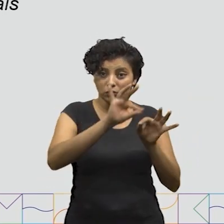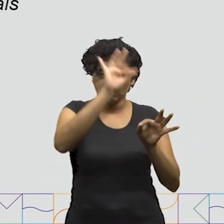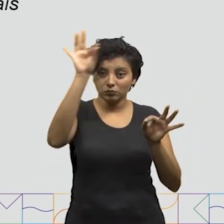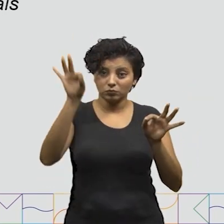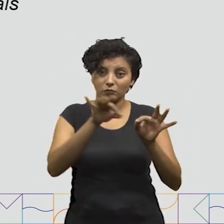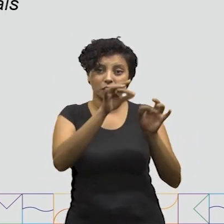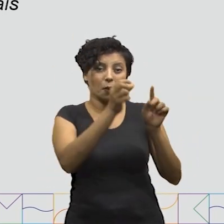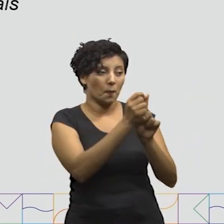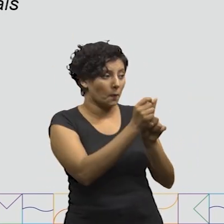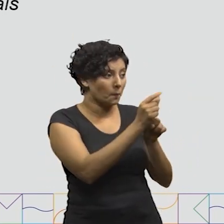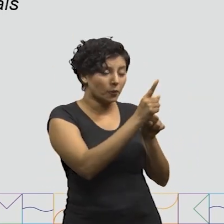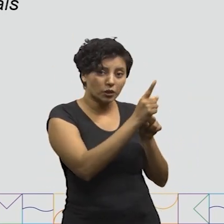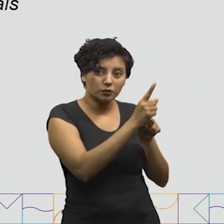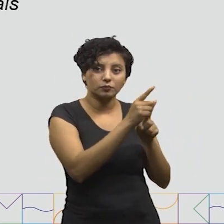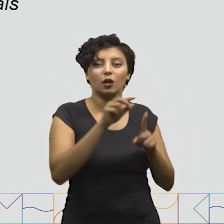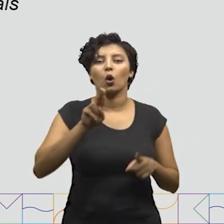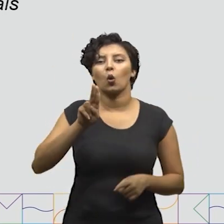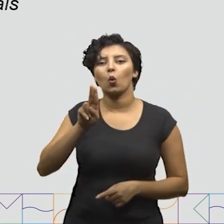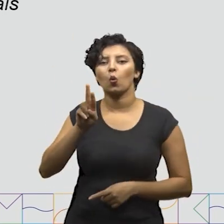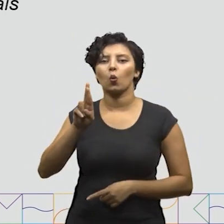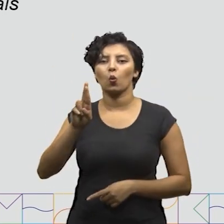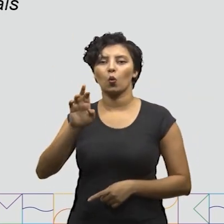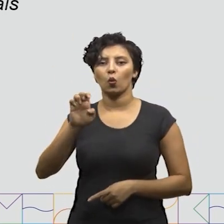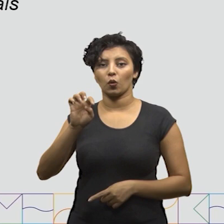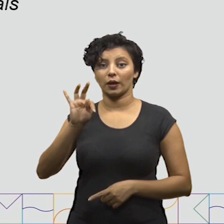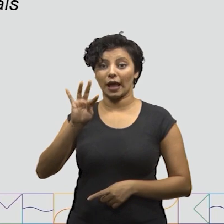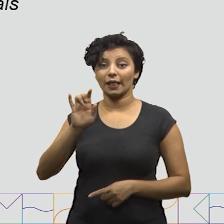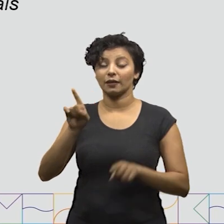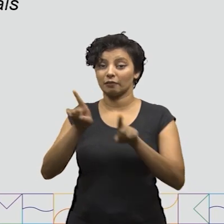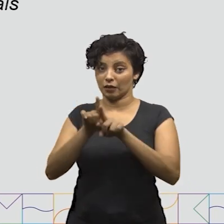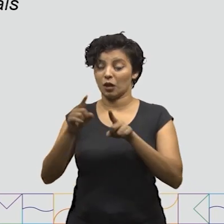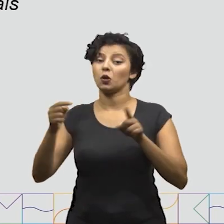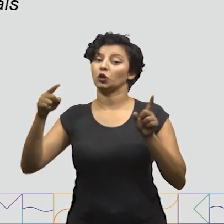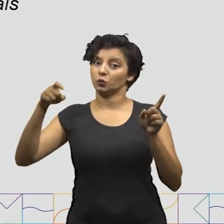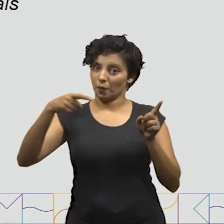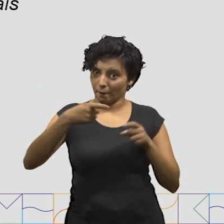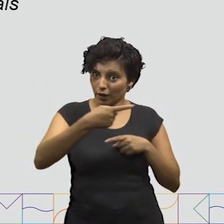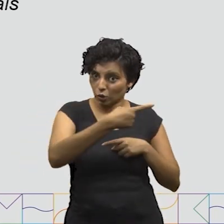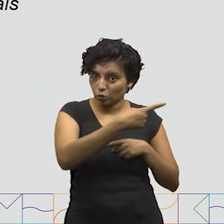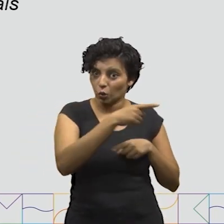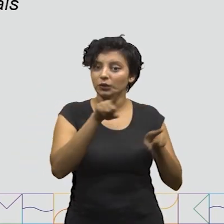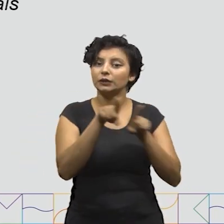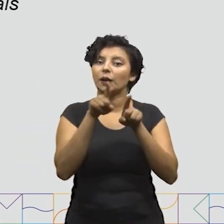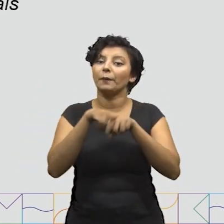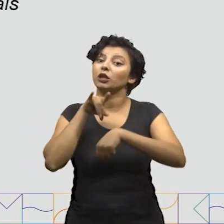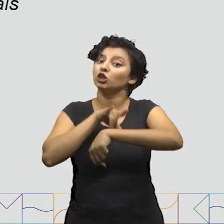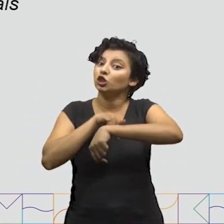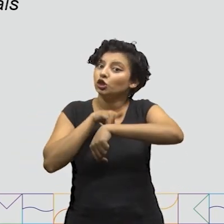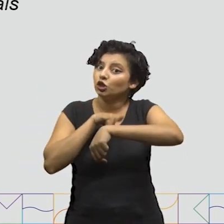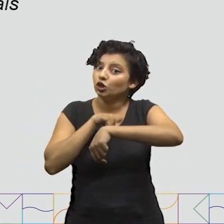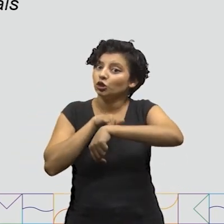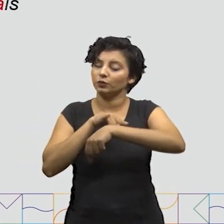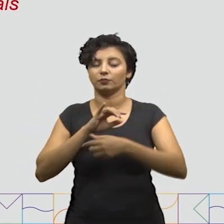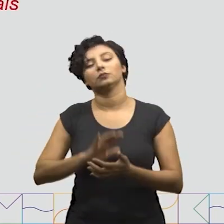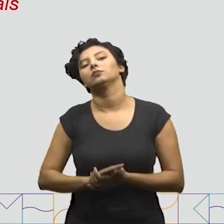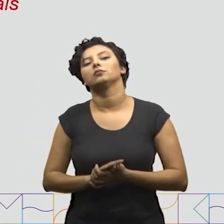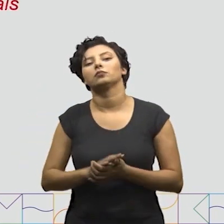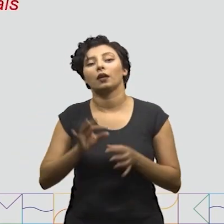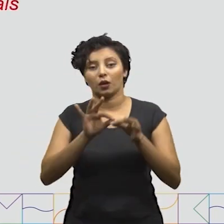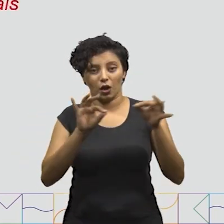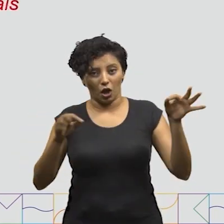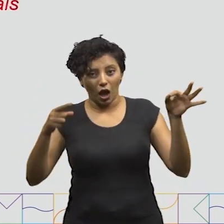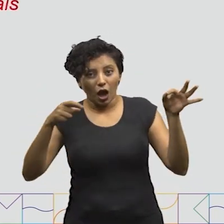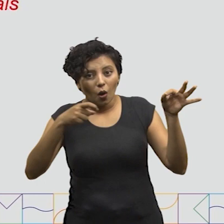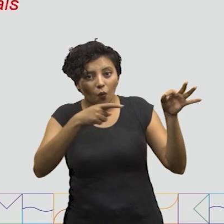externo. Pela uretra, passa tanto o espermatozoide quanto a urina. A